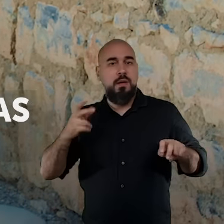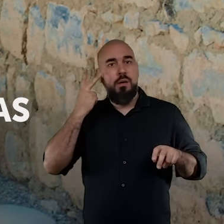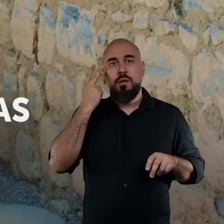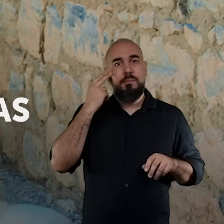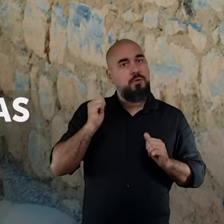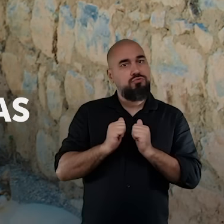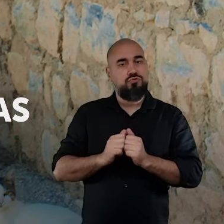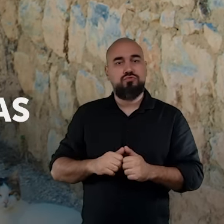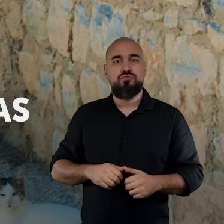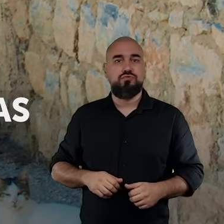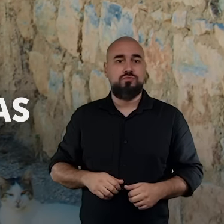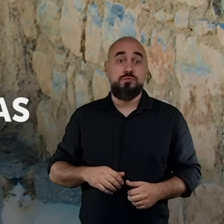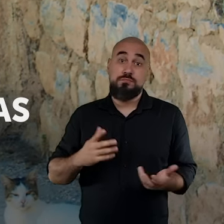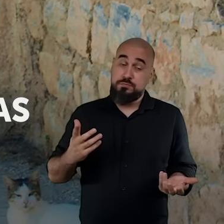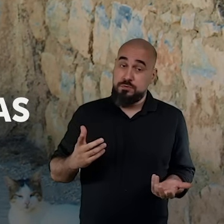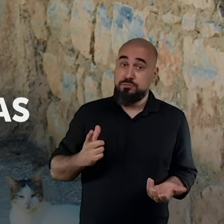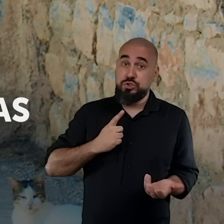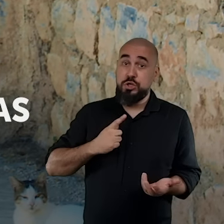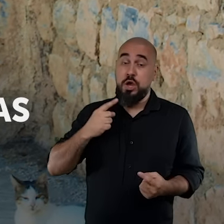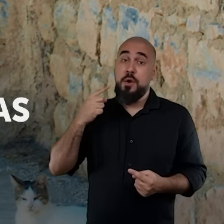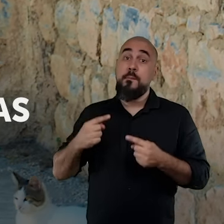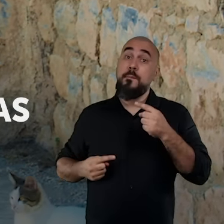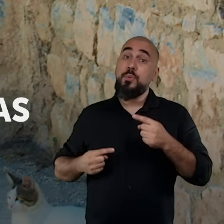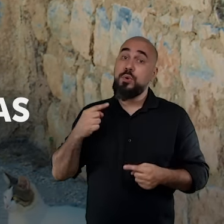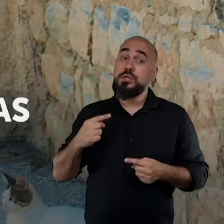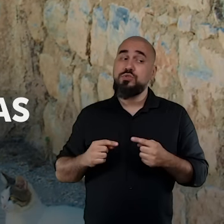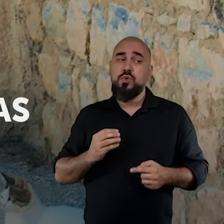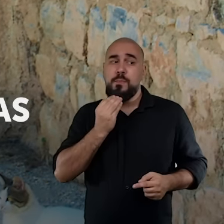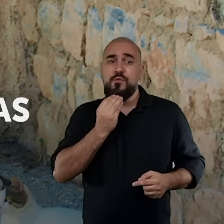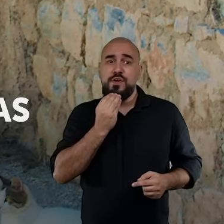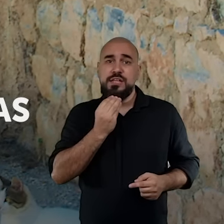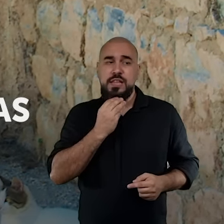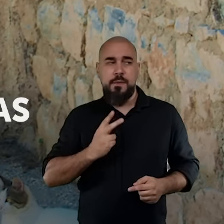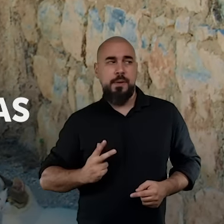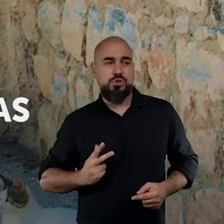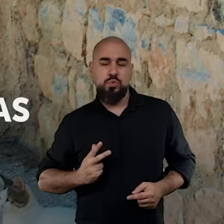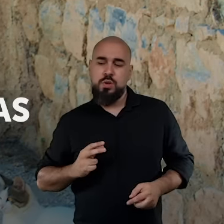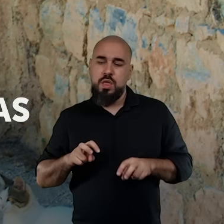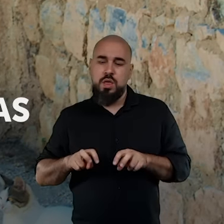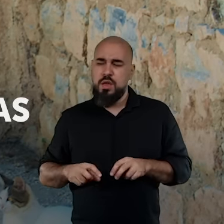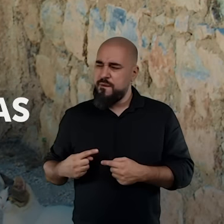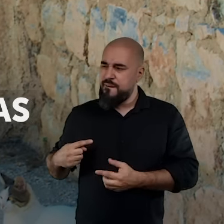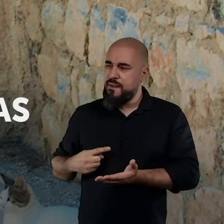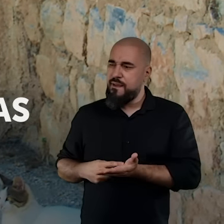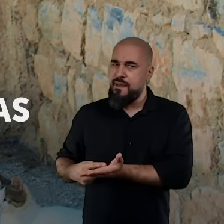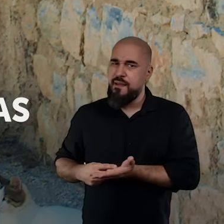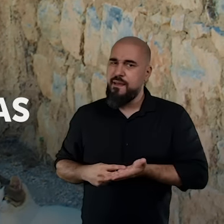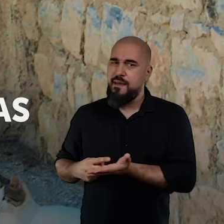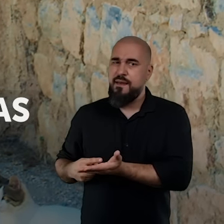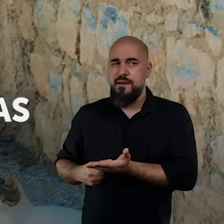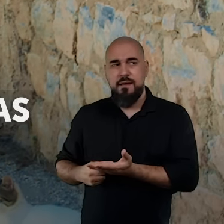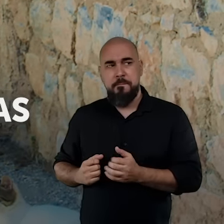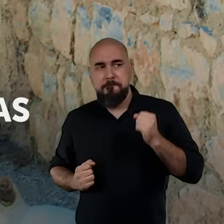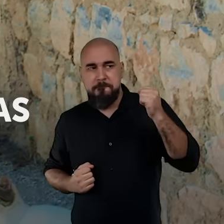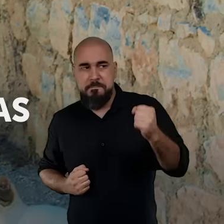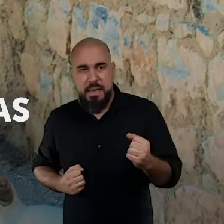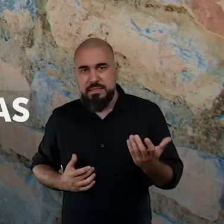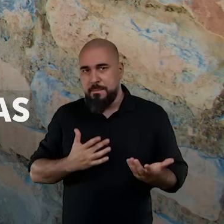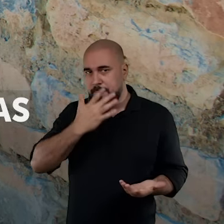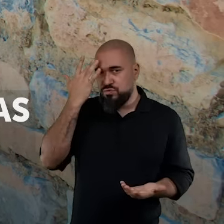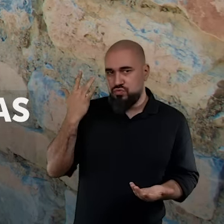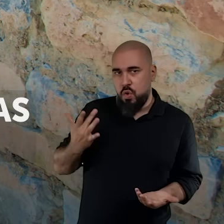expliquei naquele episódio, aqui dentro muitos políticos aproveitavam para fazer alianças políticas, tramar até a morte de